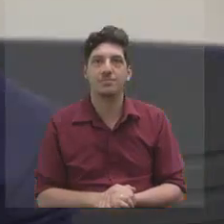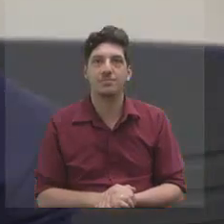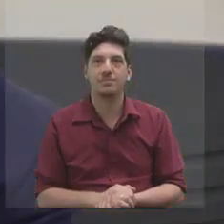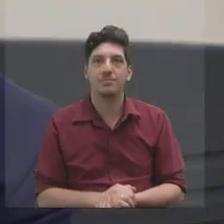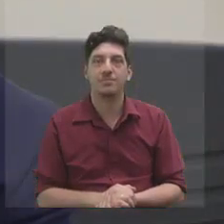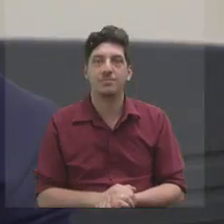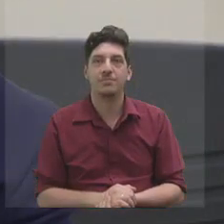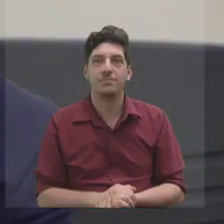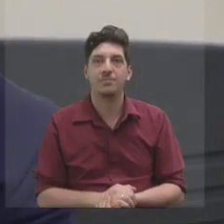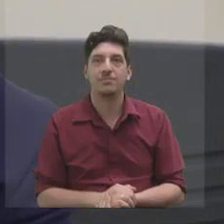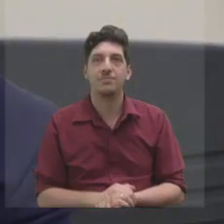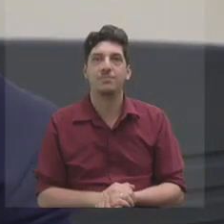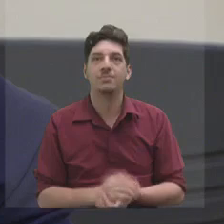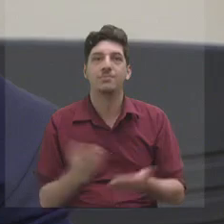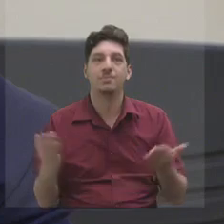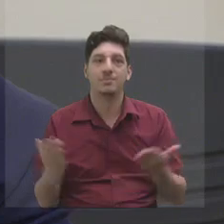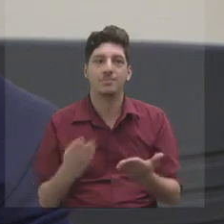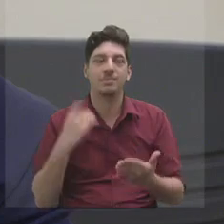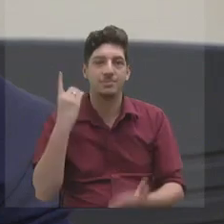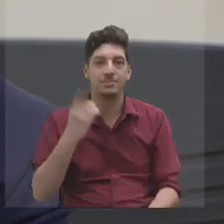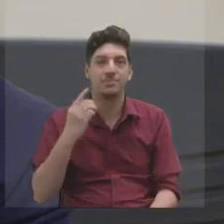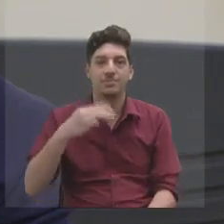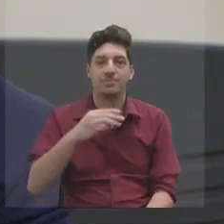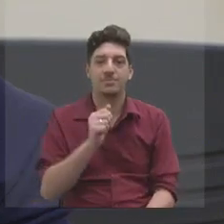passa a palavra agora para deputada Maria Clara